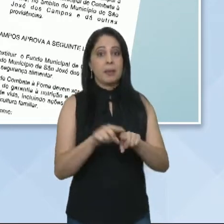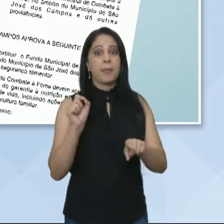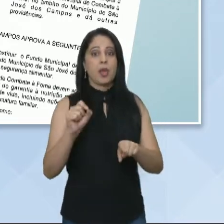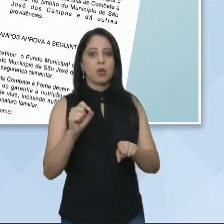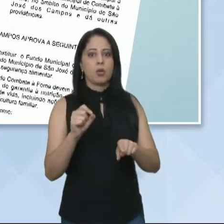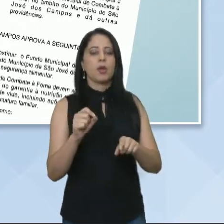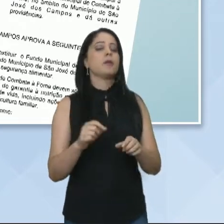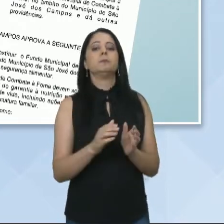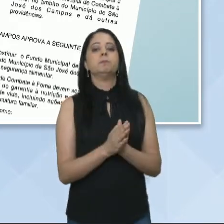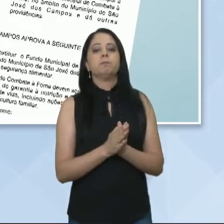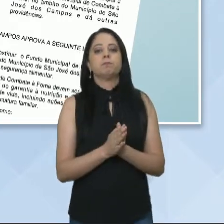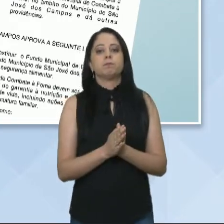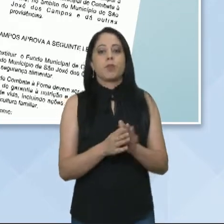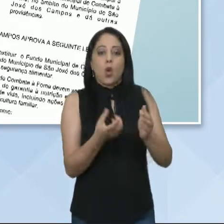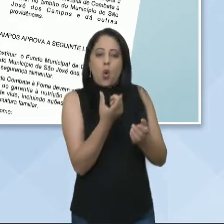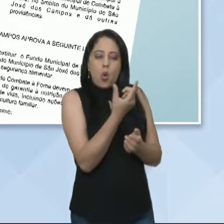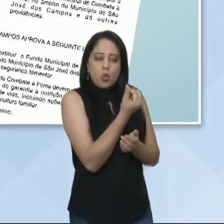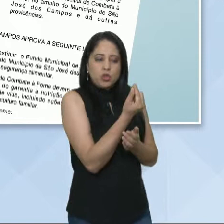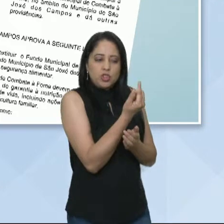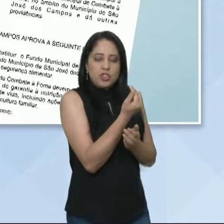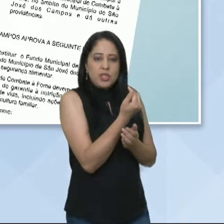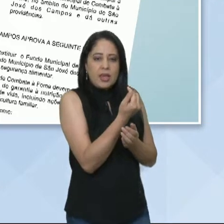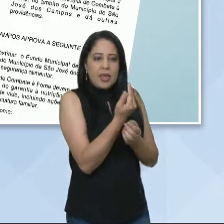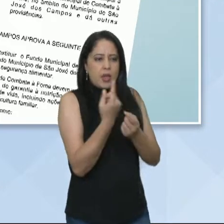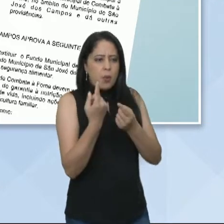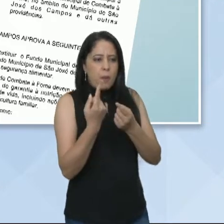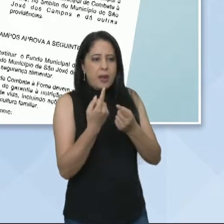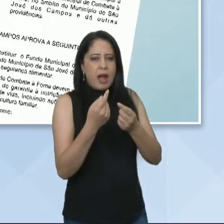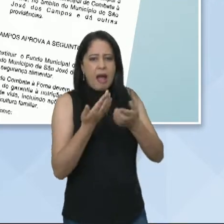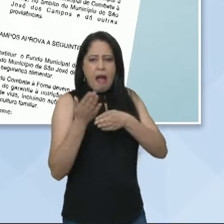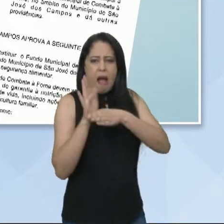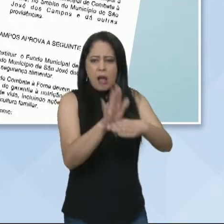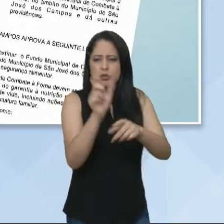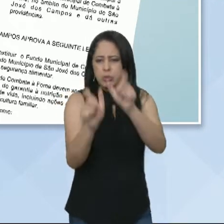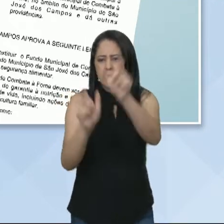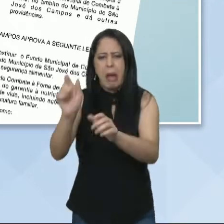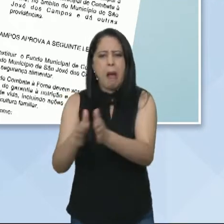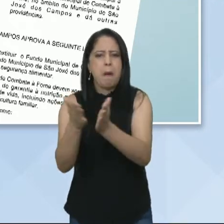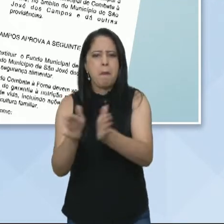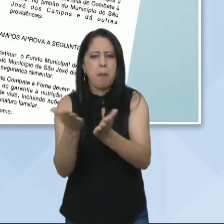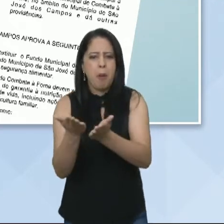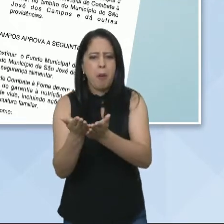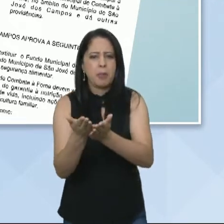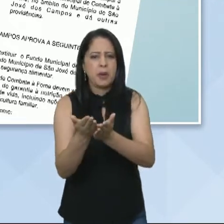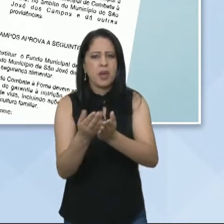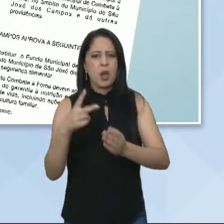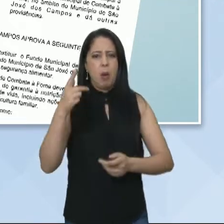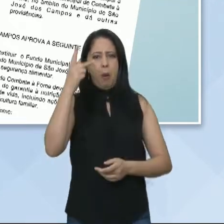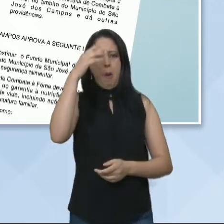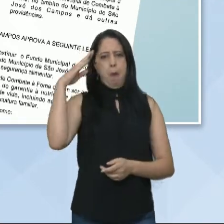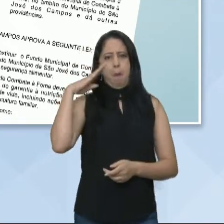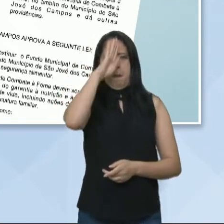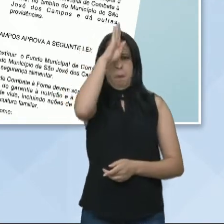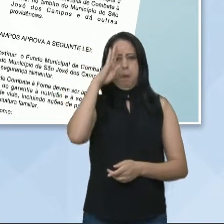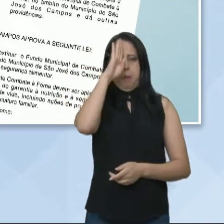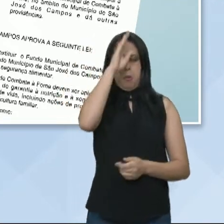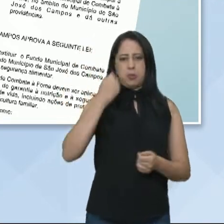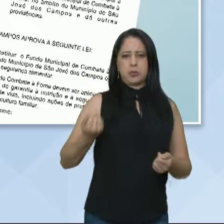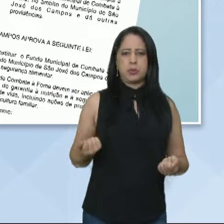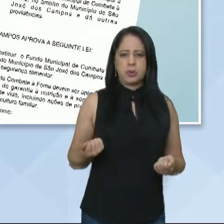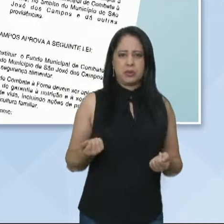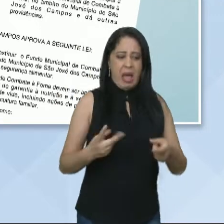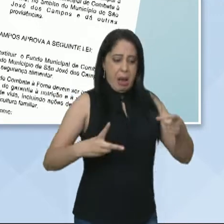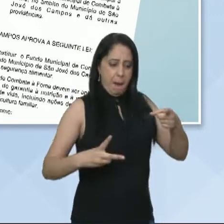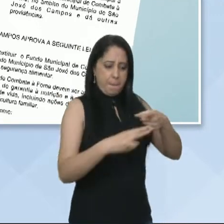projeto para se ter um fundo para se combater a fome em São José. Está sendo adiado, eu acredito que esse projeto vai